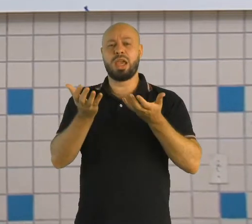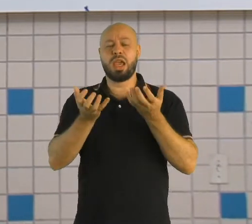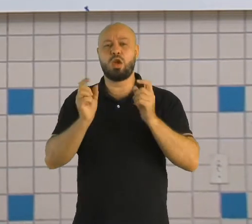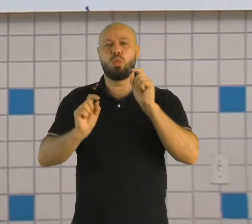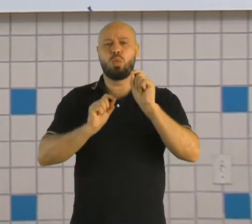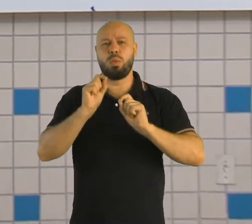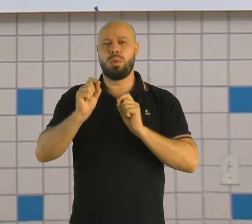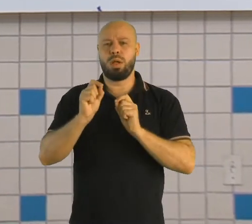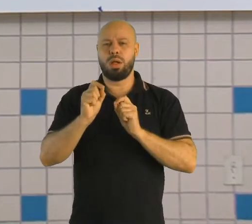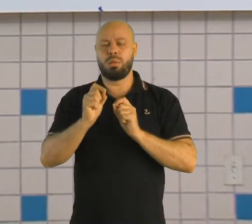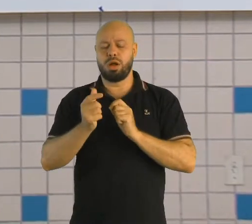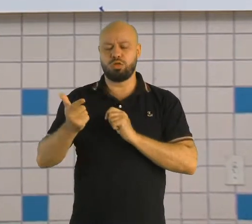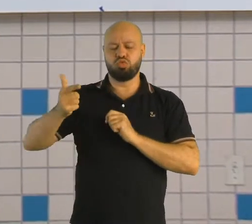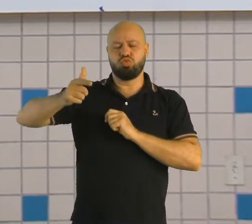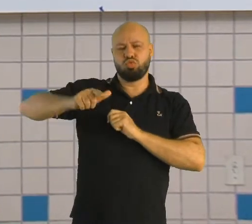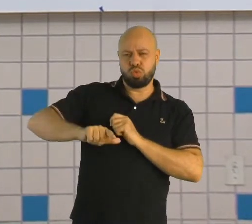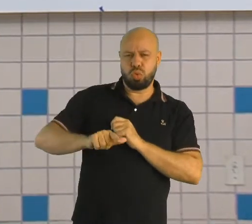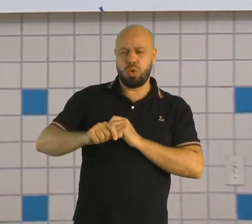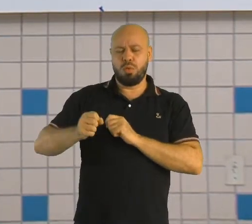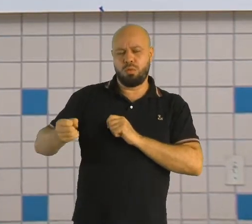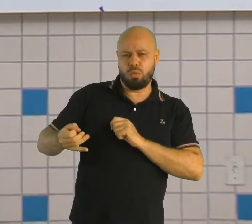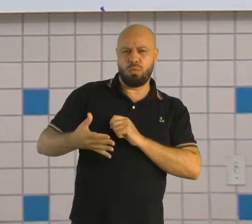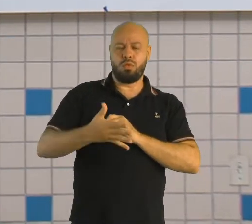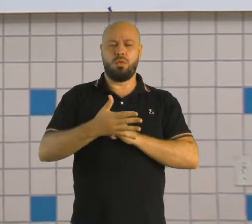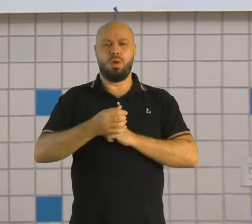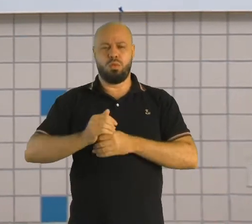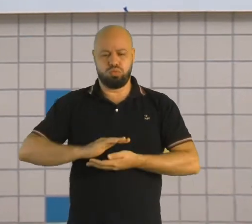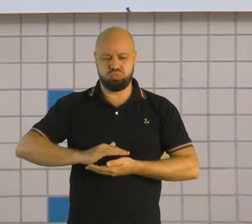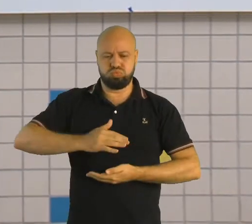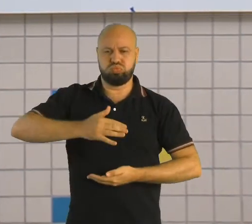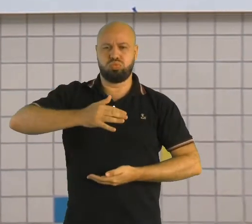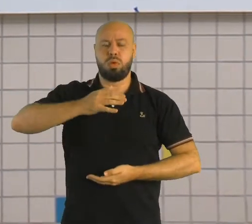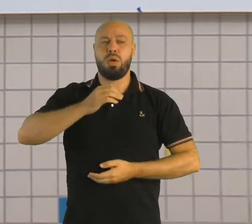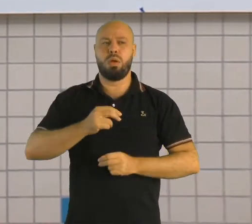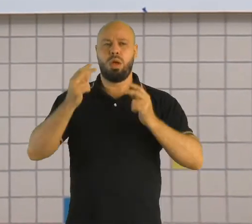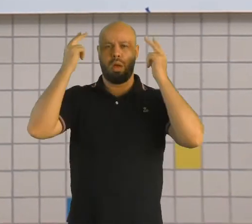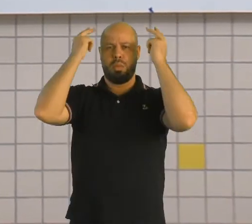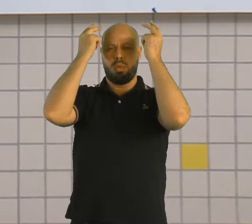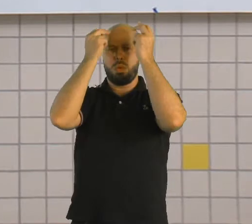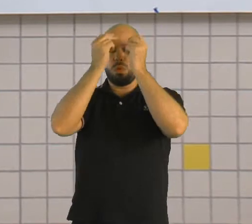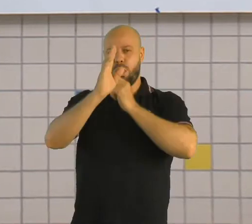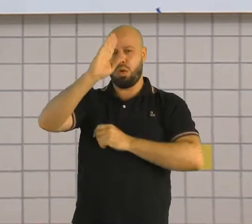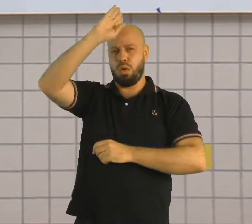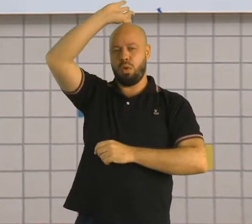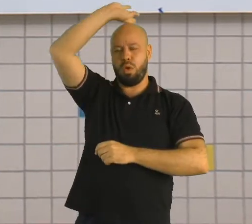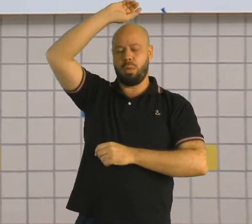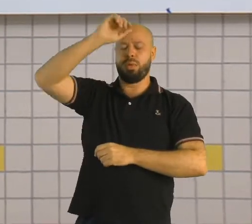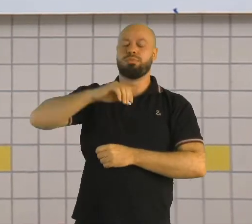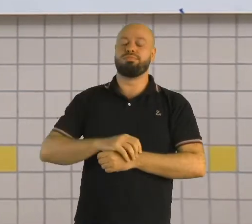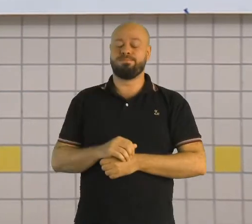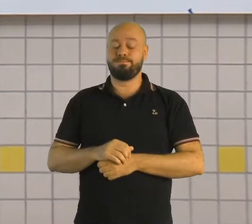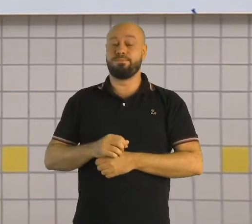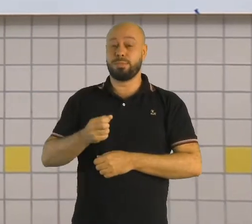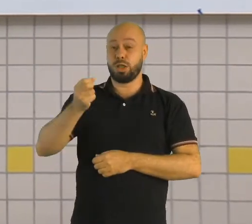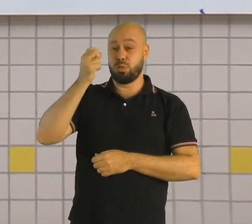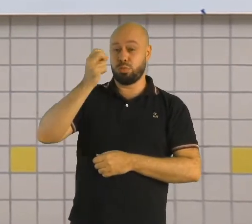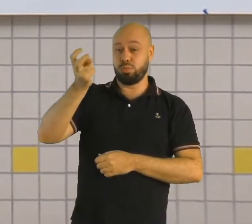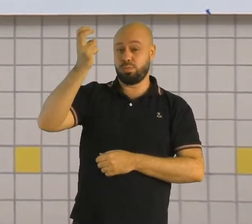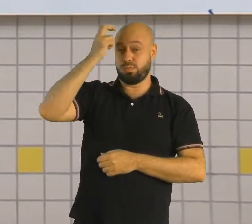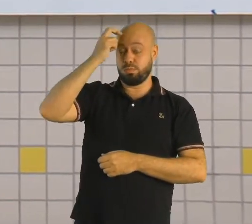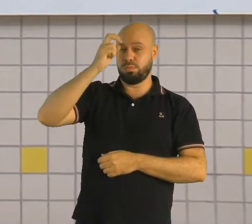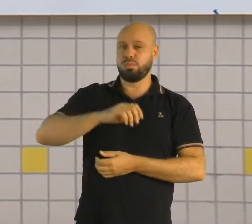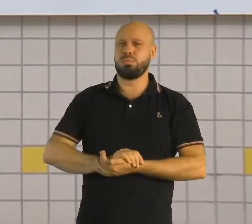a cultura greco-romana. Tá? Eu tenho certeza que alguns de vocês já ouviram os pais de vocês